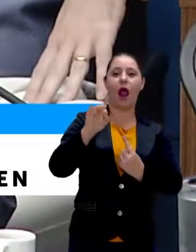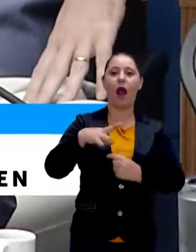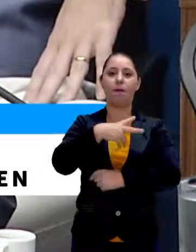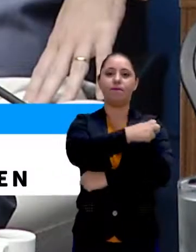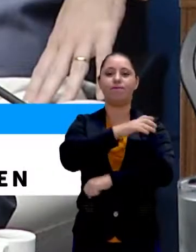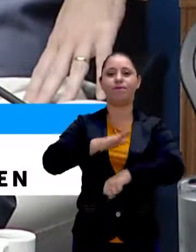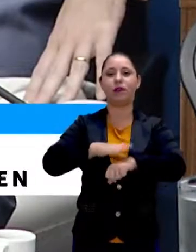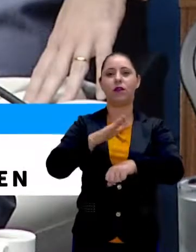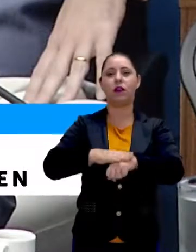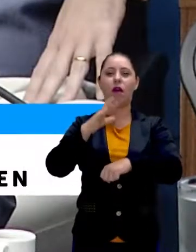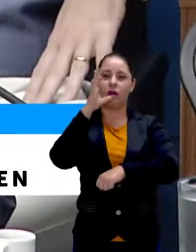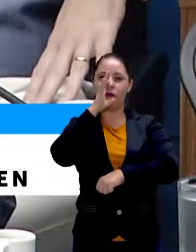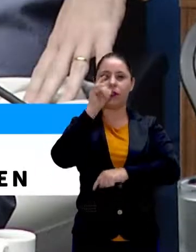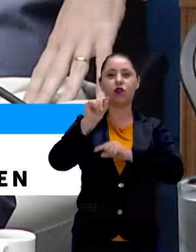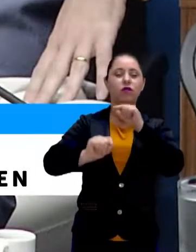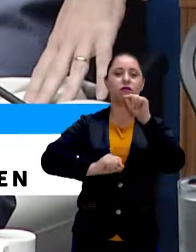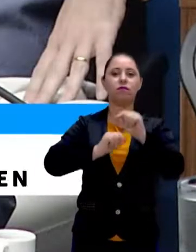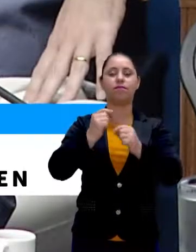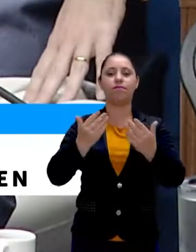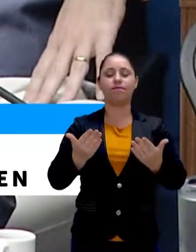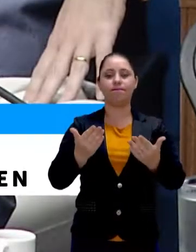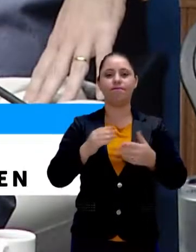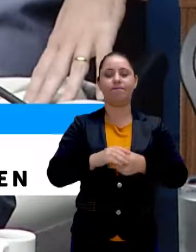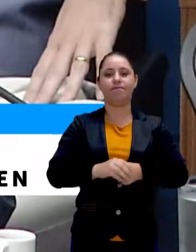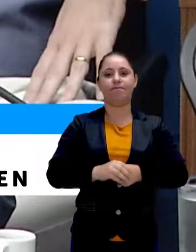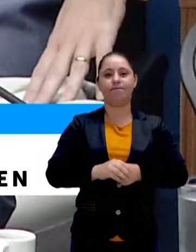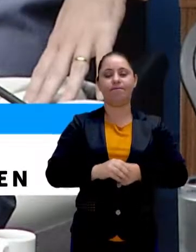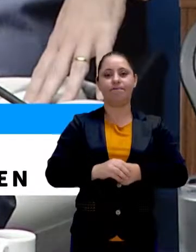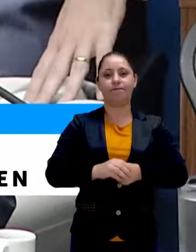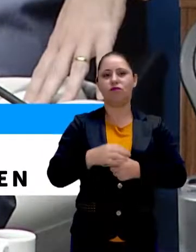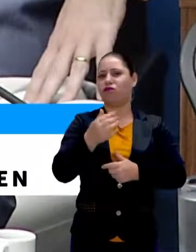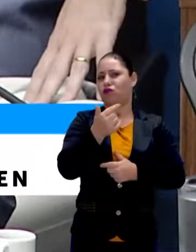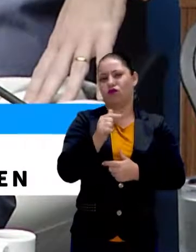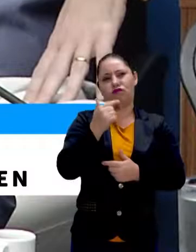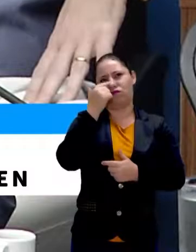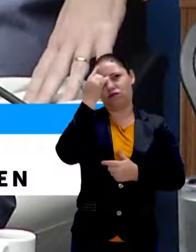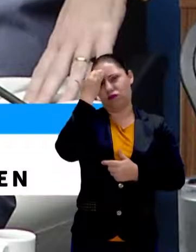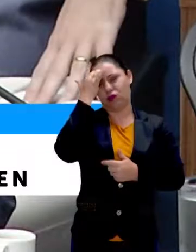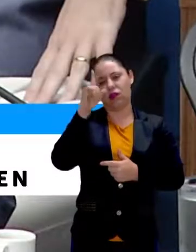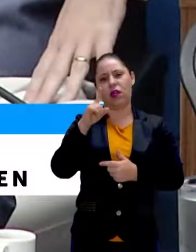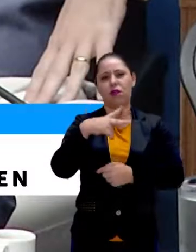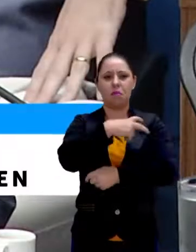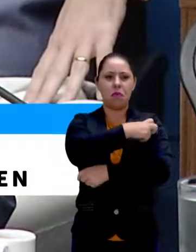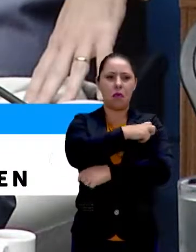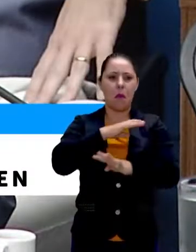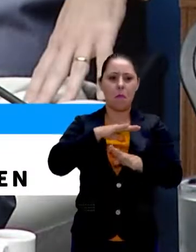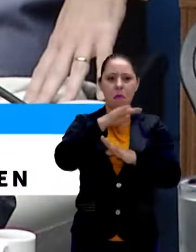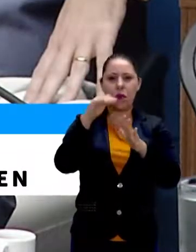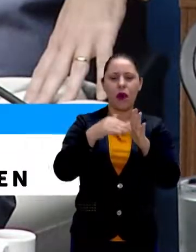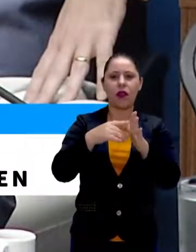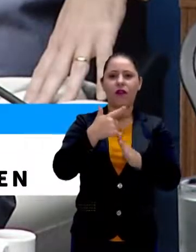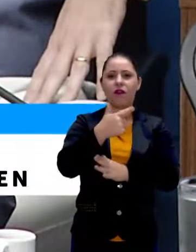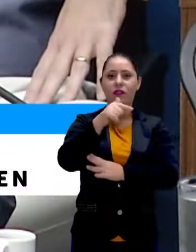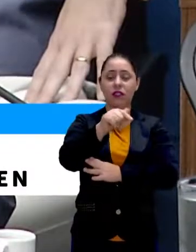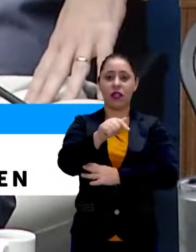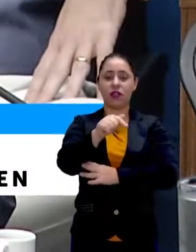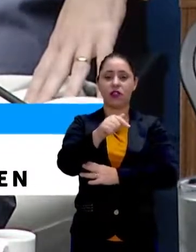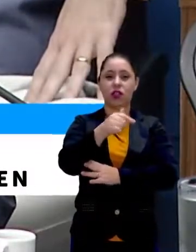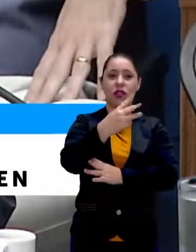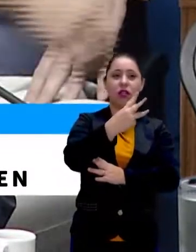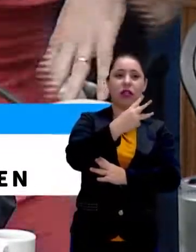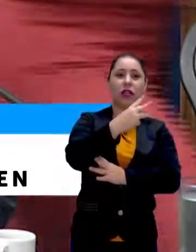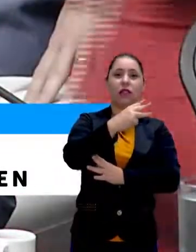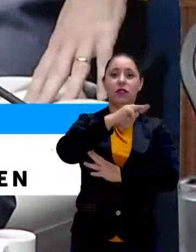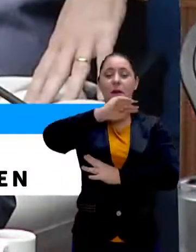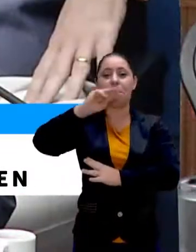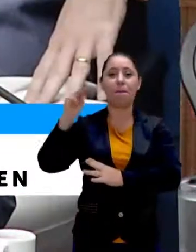ponteiam. E a gente tem visto que não sei se dá conta de vacinar